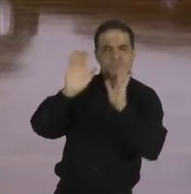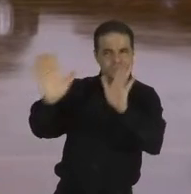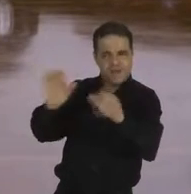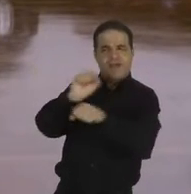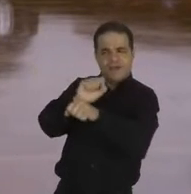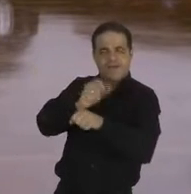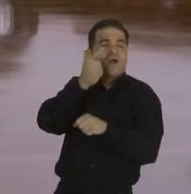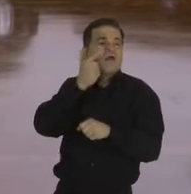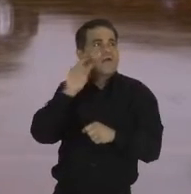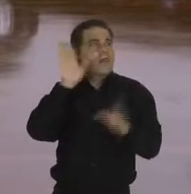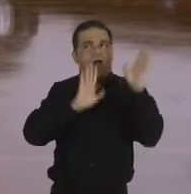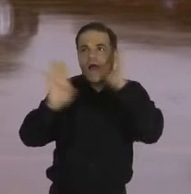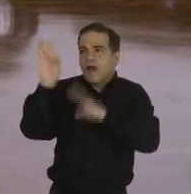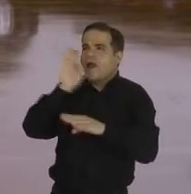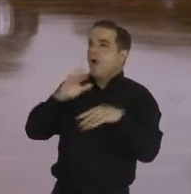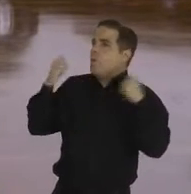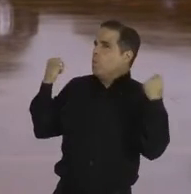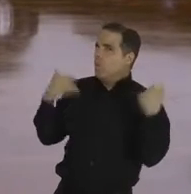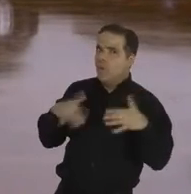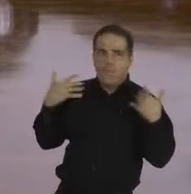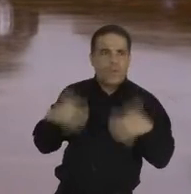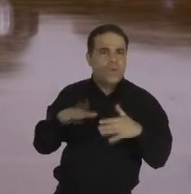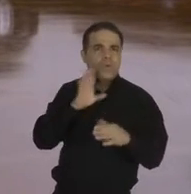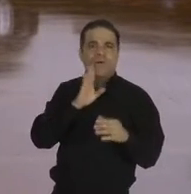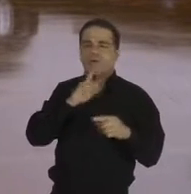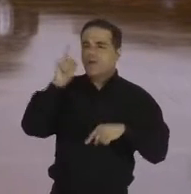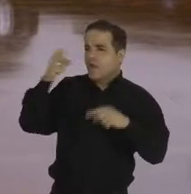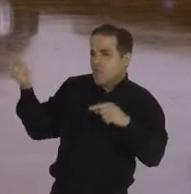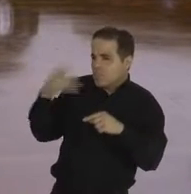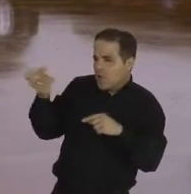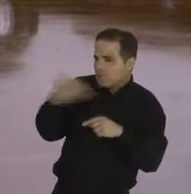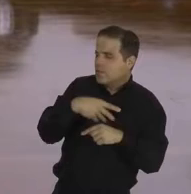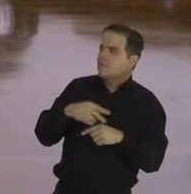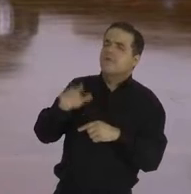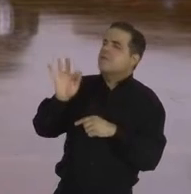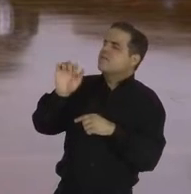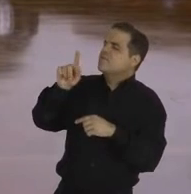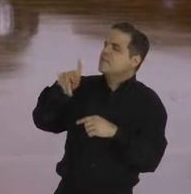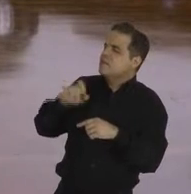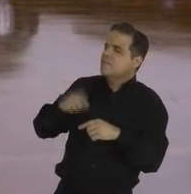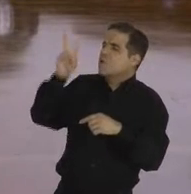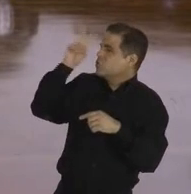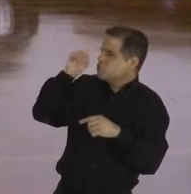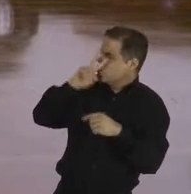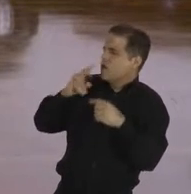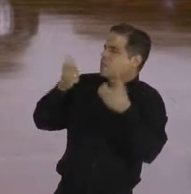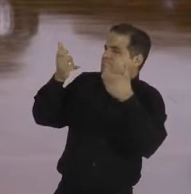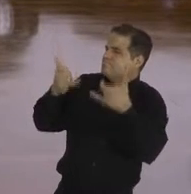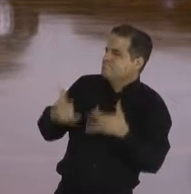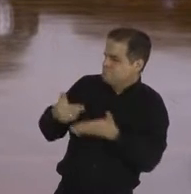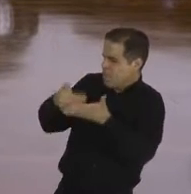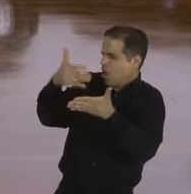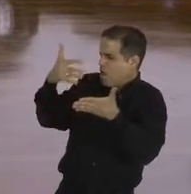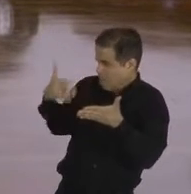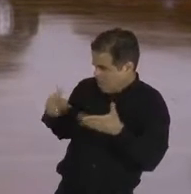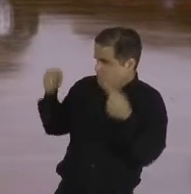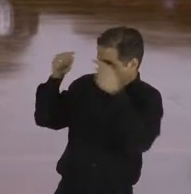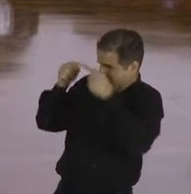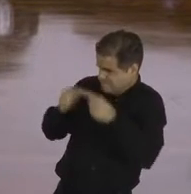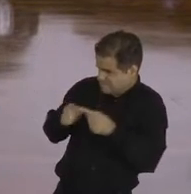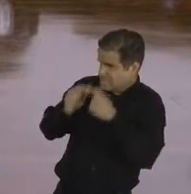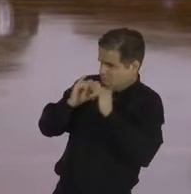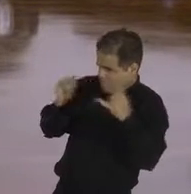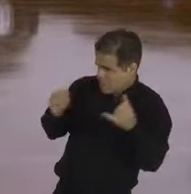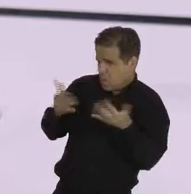já muito bacana ver tenta inovação aí nesse setor Felipe a história da fechou tem muita a aplicação